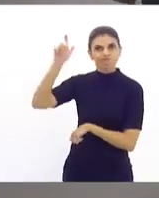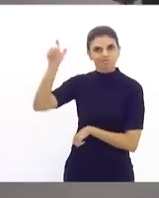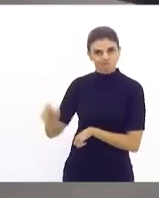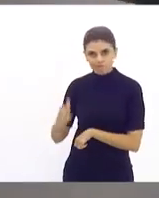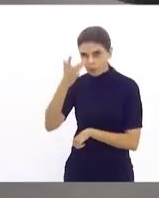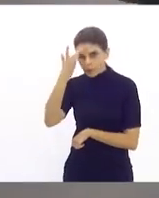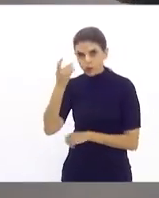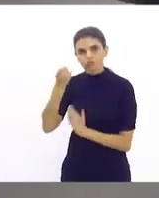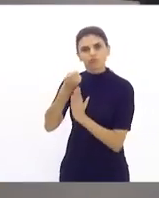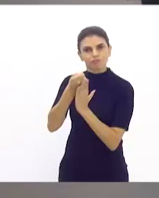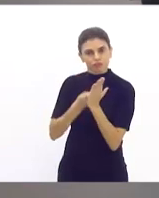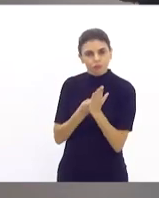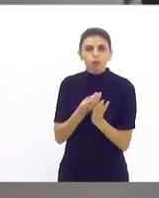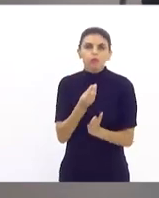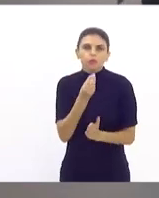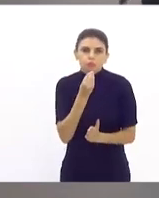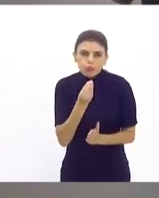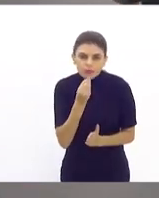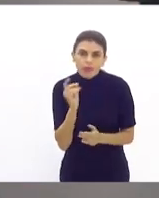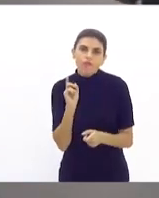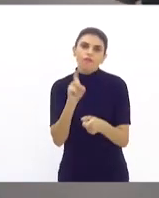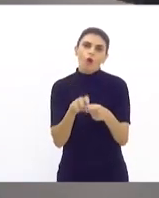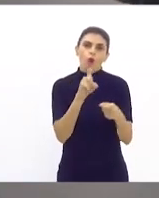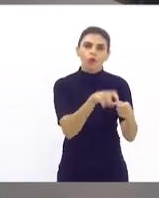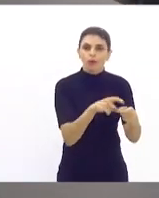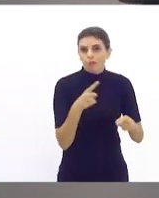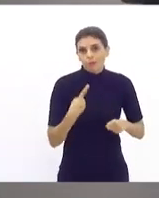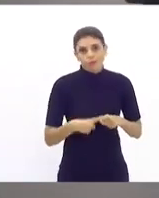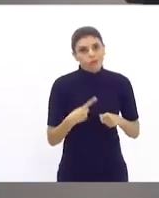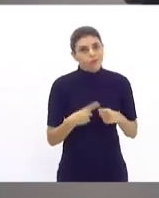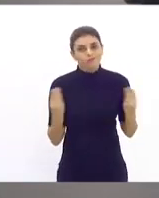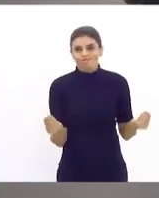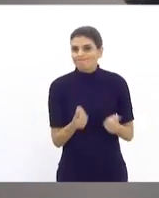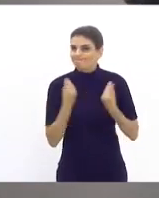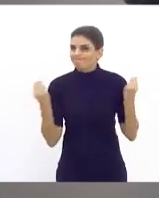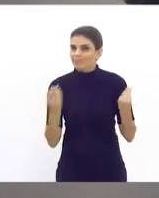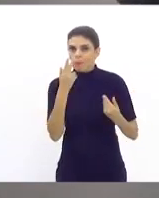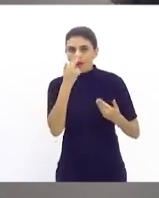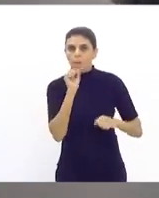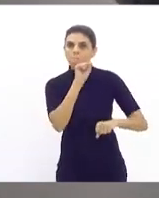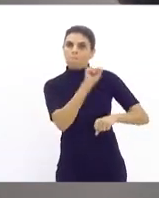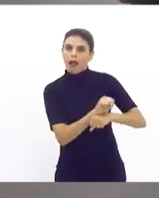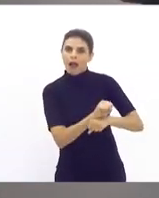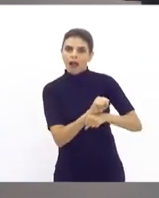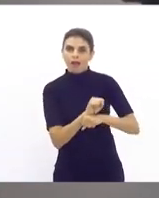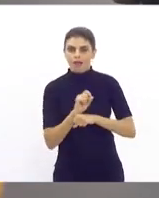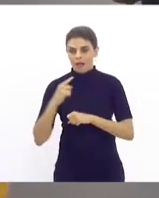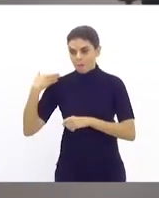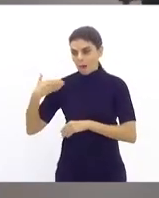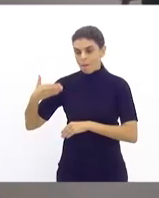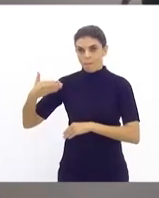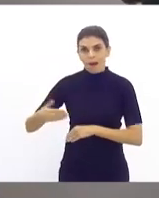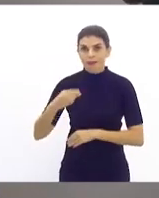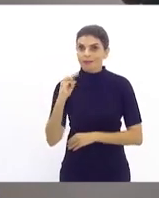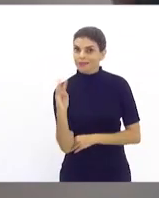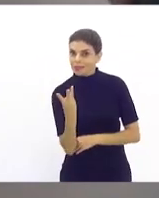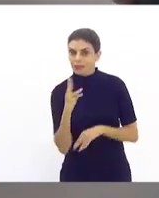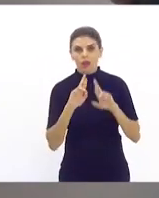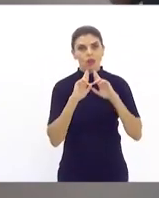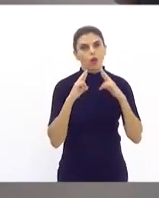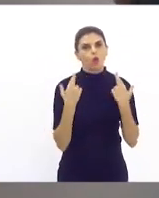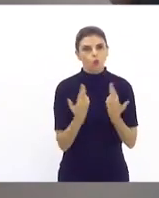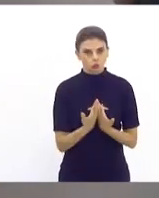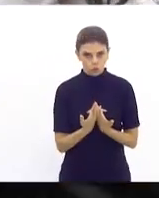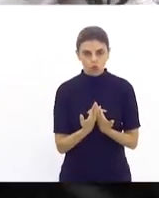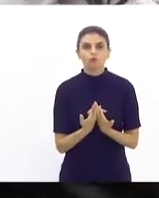relator pudessem alguns retornar, porque ficou encalhado nas 3 últimas reuniões. Na verdade, Vossa Excelência está se referindo aos projetos de autoria